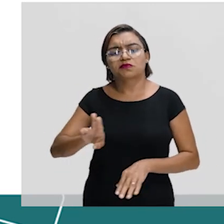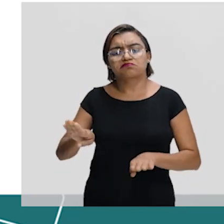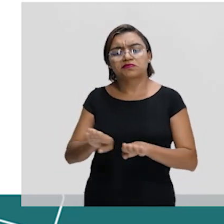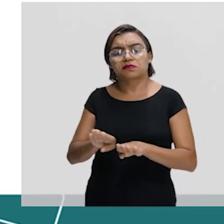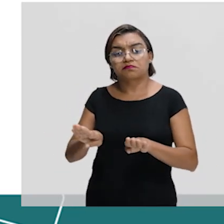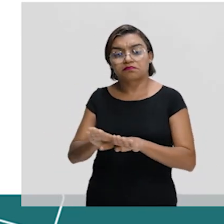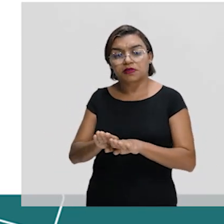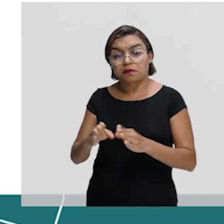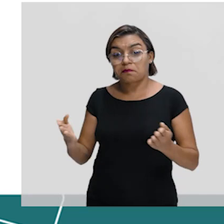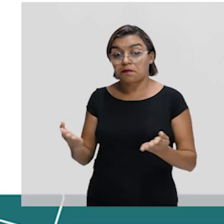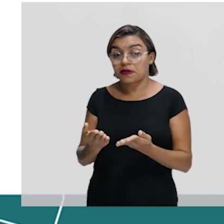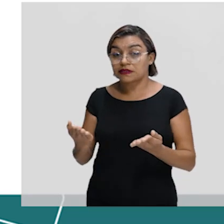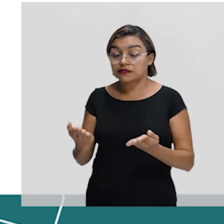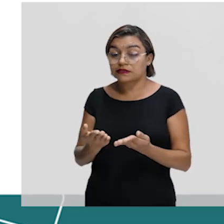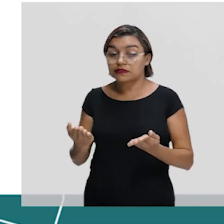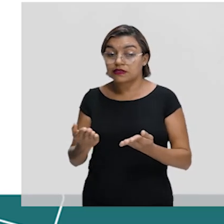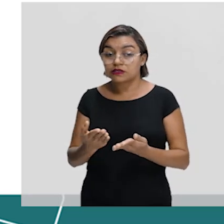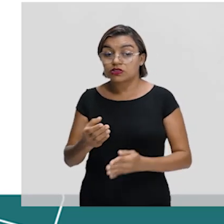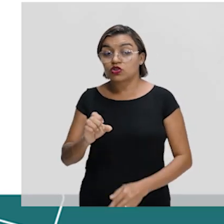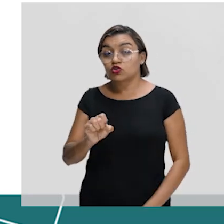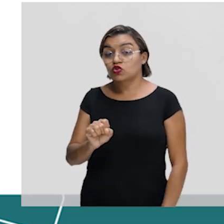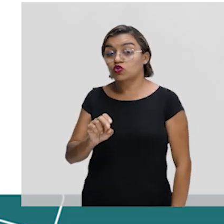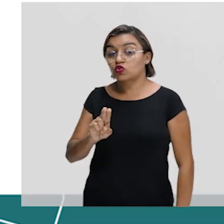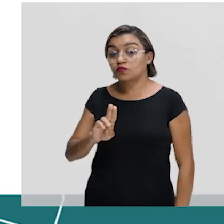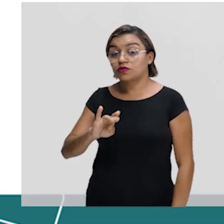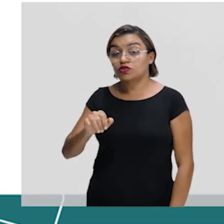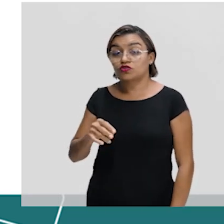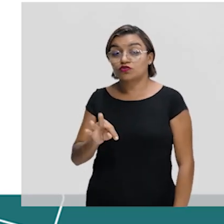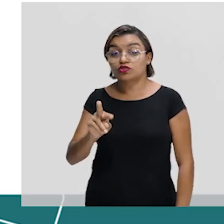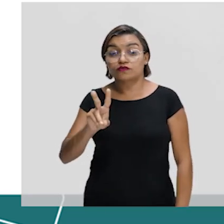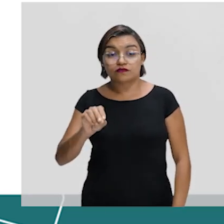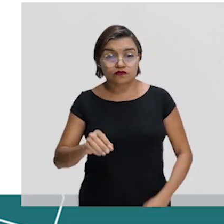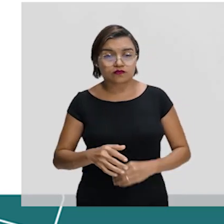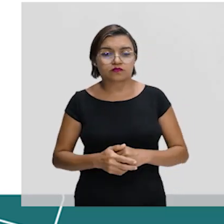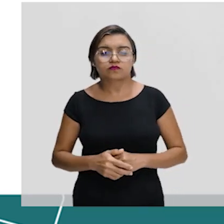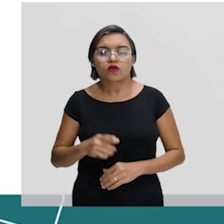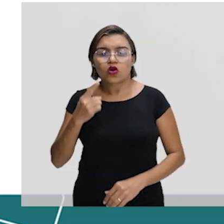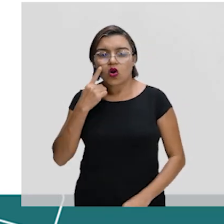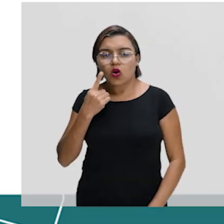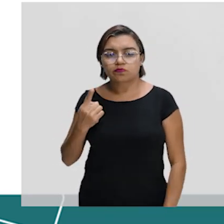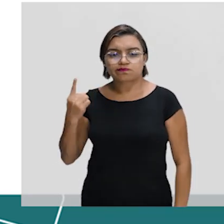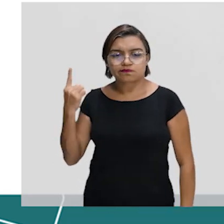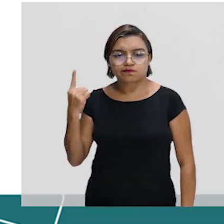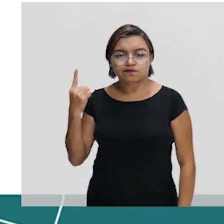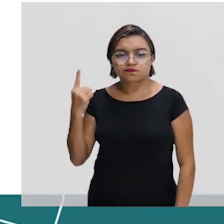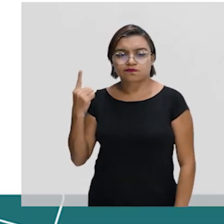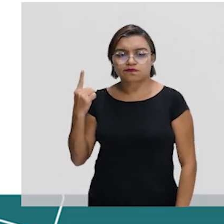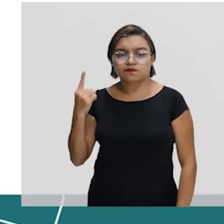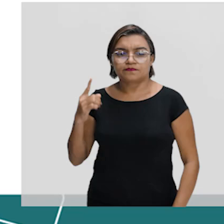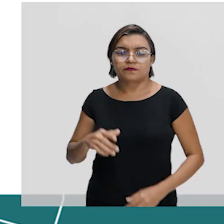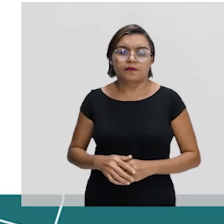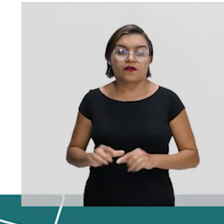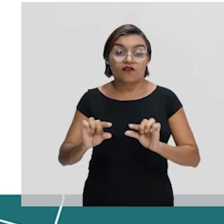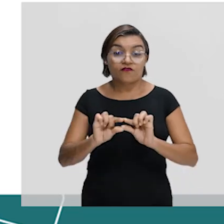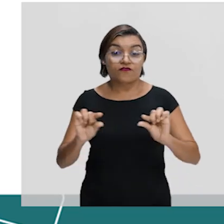O presente do subjuntivo. Frases de entonação interrogativa. Então, eu tenho aqui,